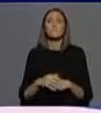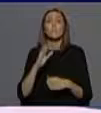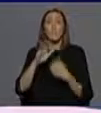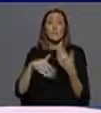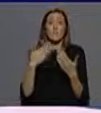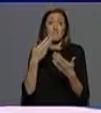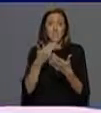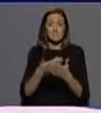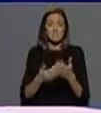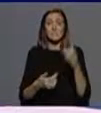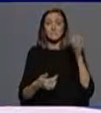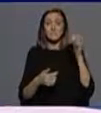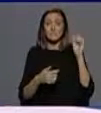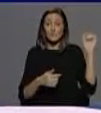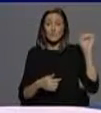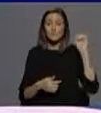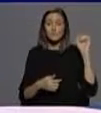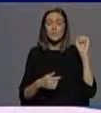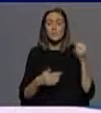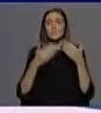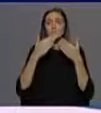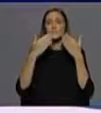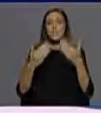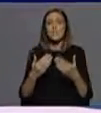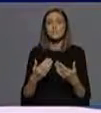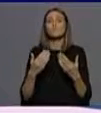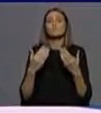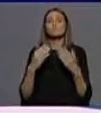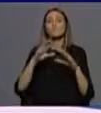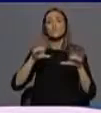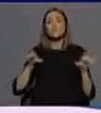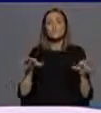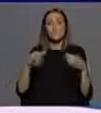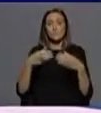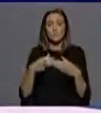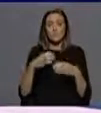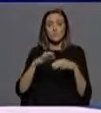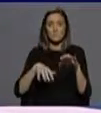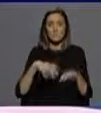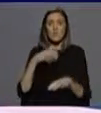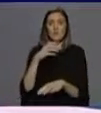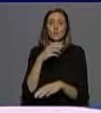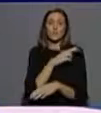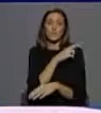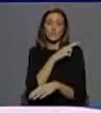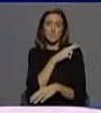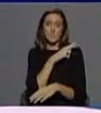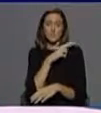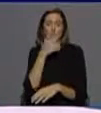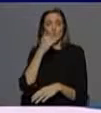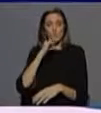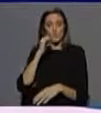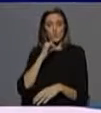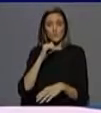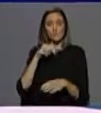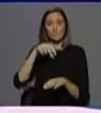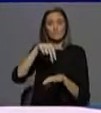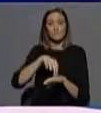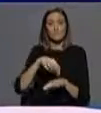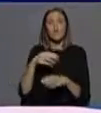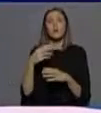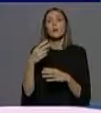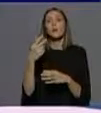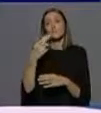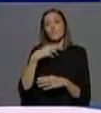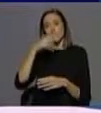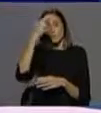apelou à mobilização no comício de encerramento da campanha que decorreu na Aula Magna da Universidade dos Açores e que contou com a presença de